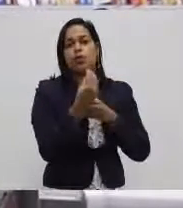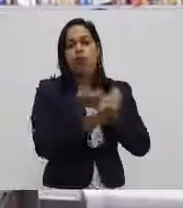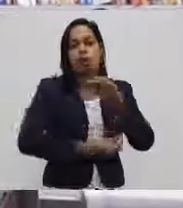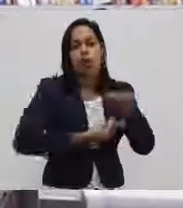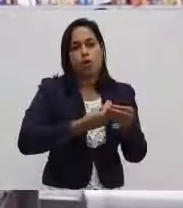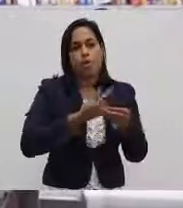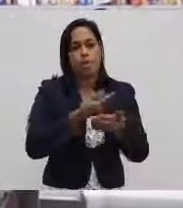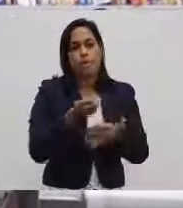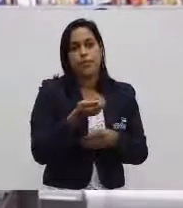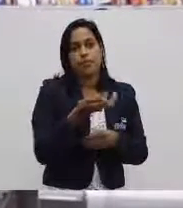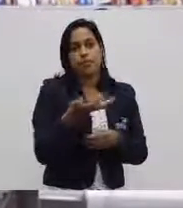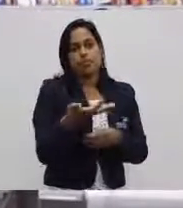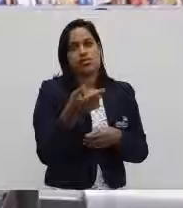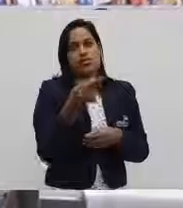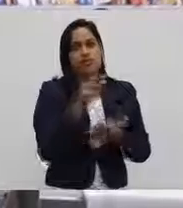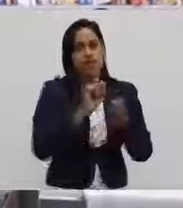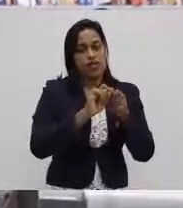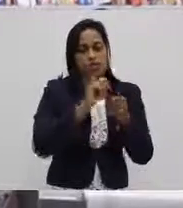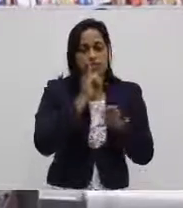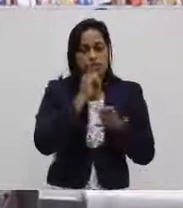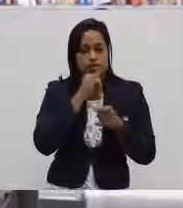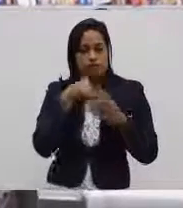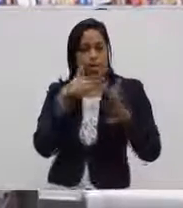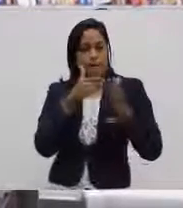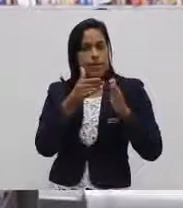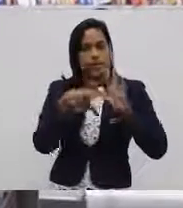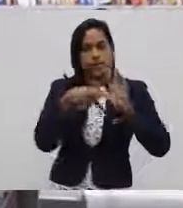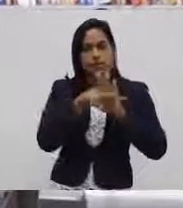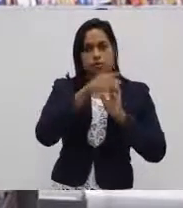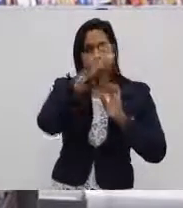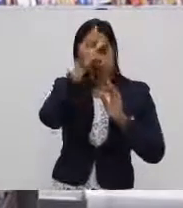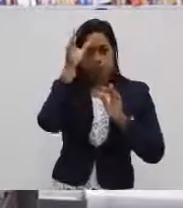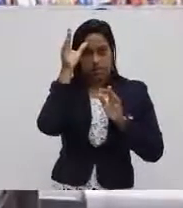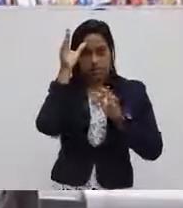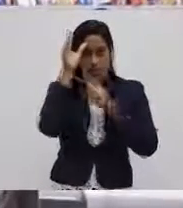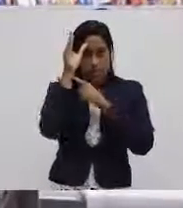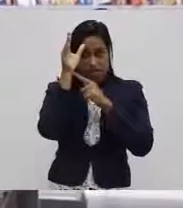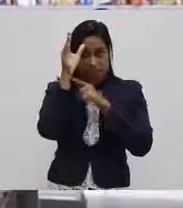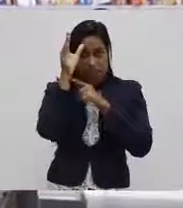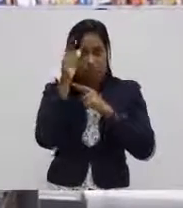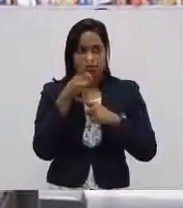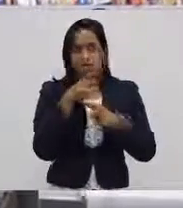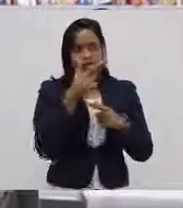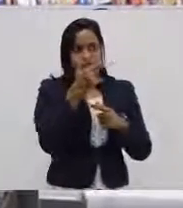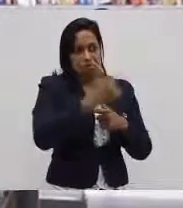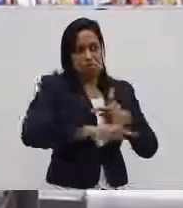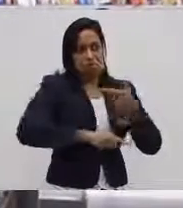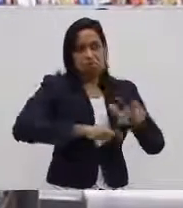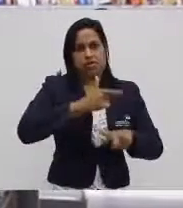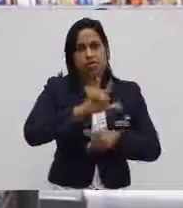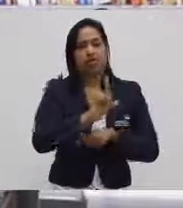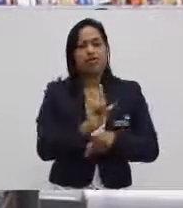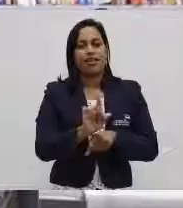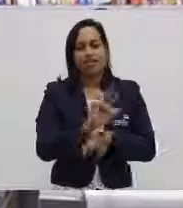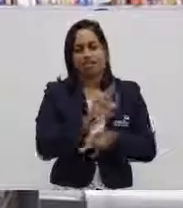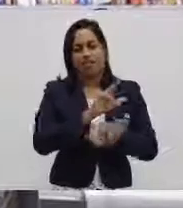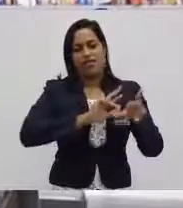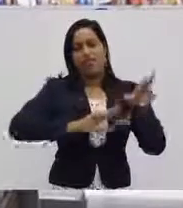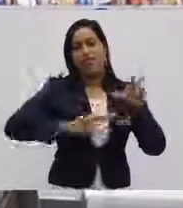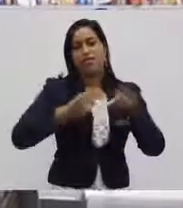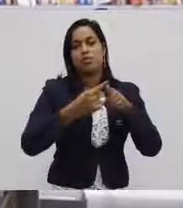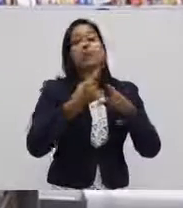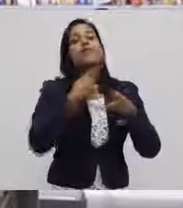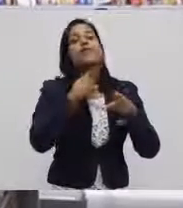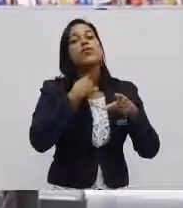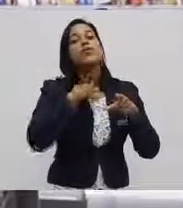especialmente realizada a pedido de um cliente. Os pedidos são, em geral, de natureza não repetitiva e as quantidades podem